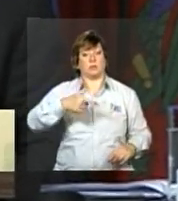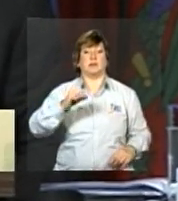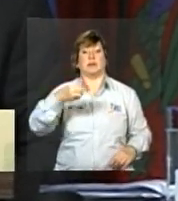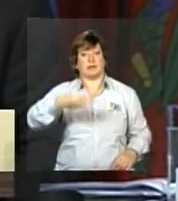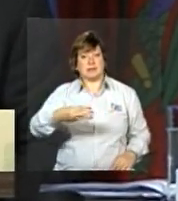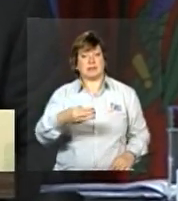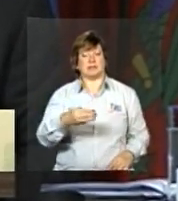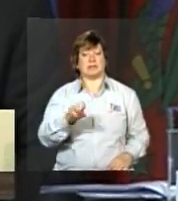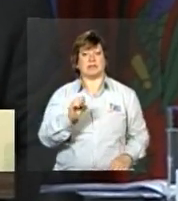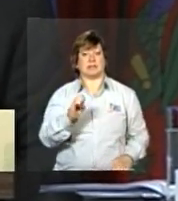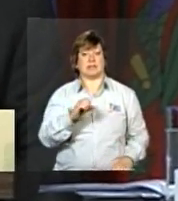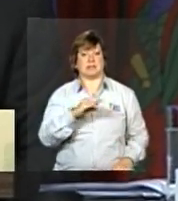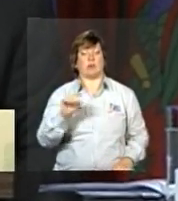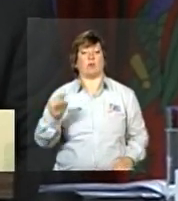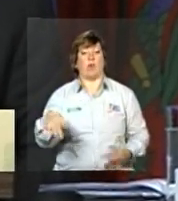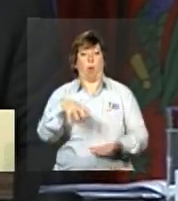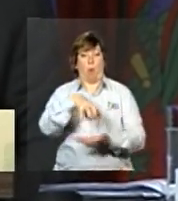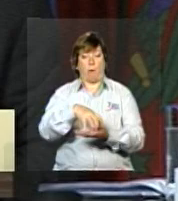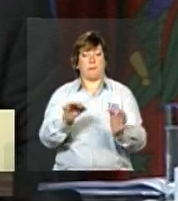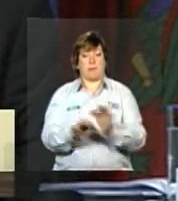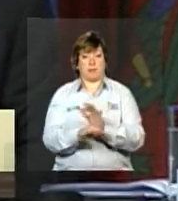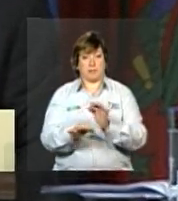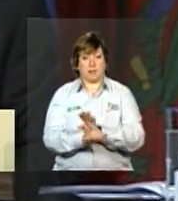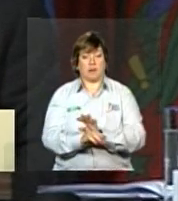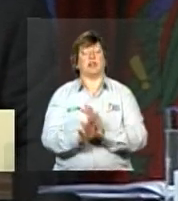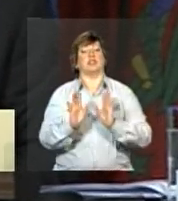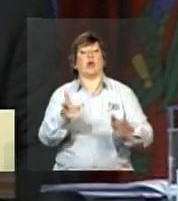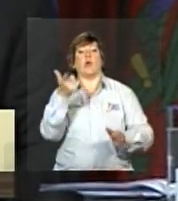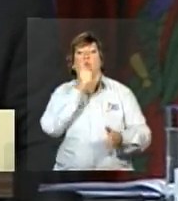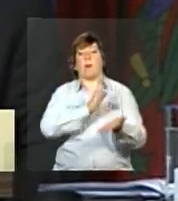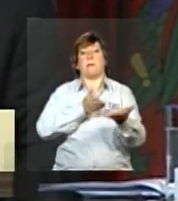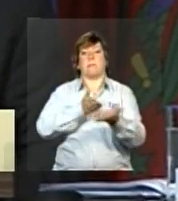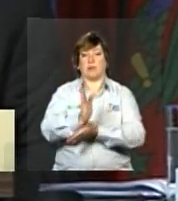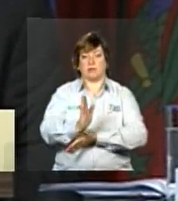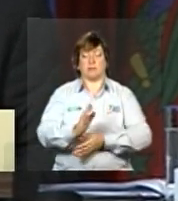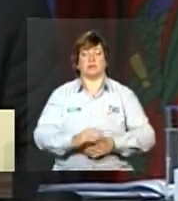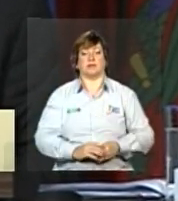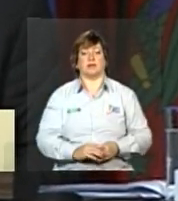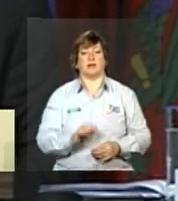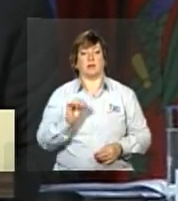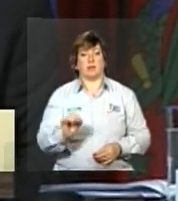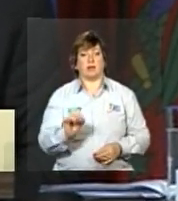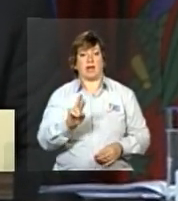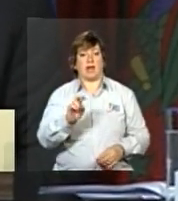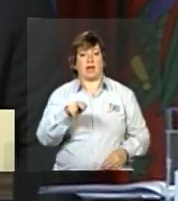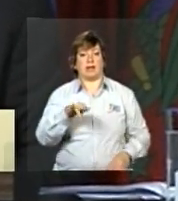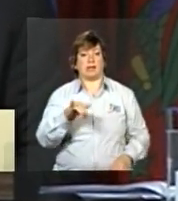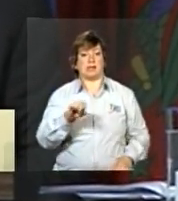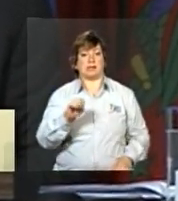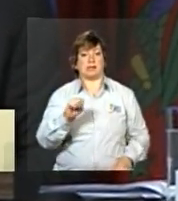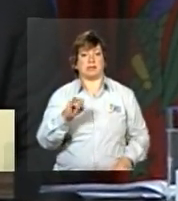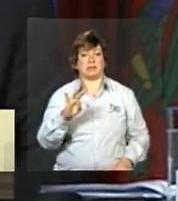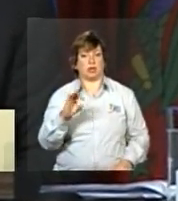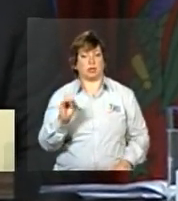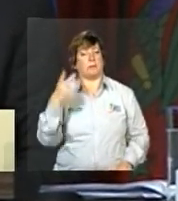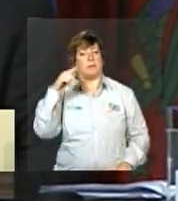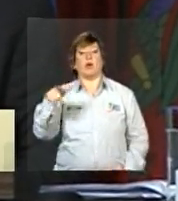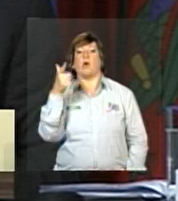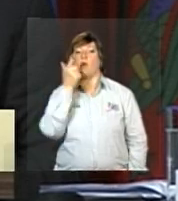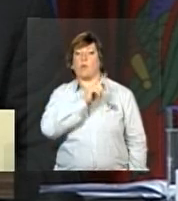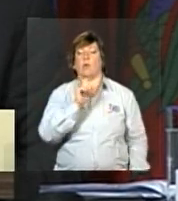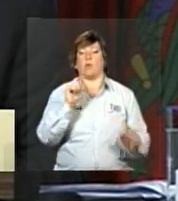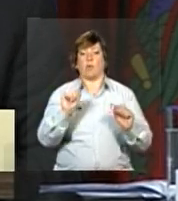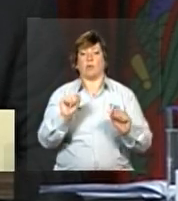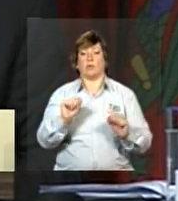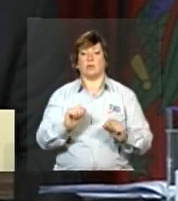sessões do Comitê Preparatório, foi aprovado as requisições, os requisitos para a acreditação